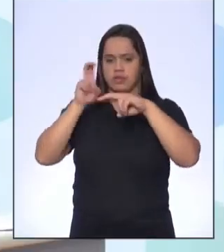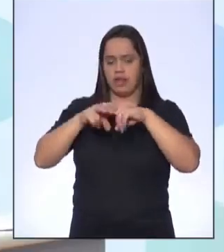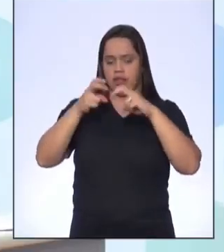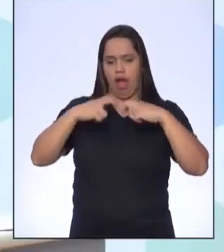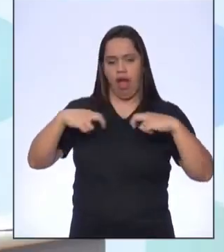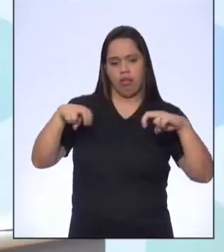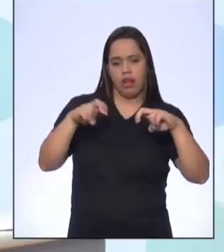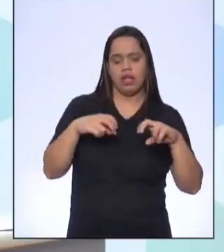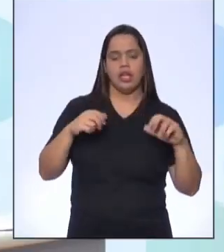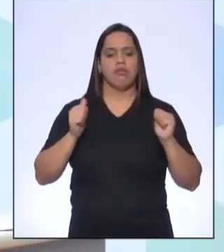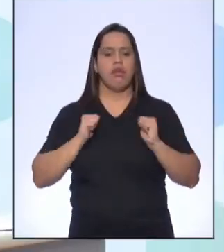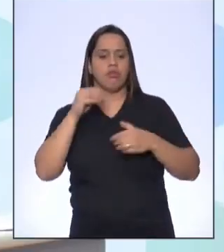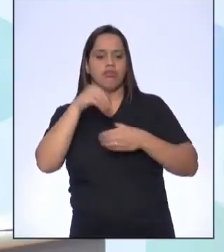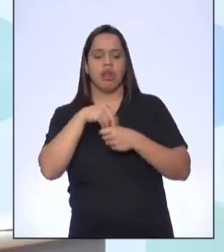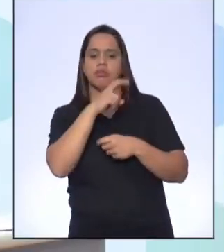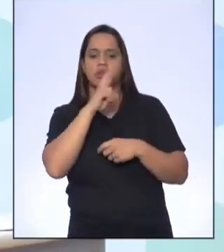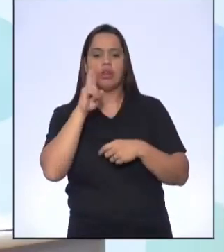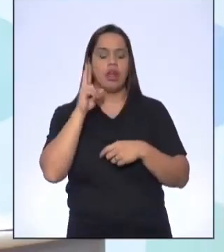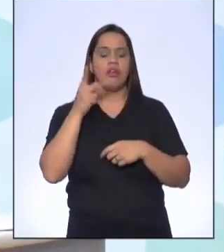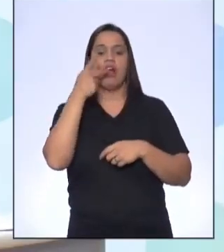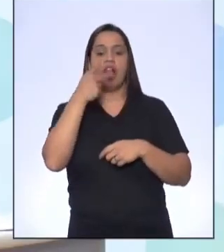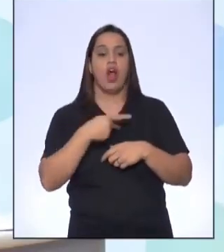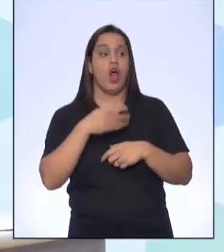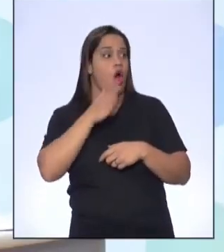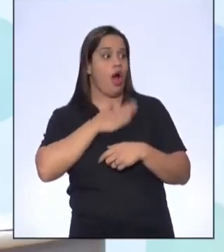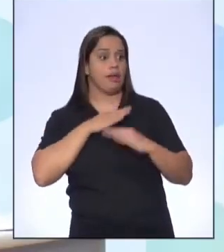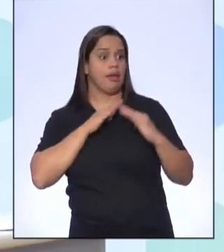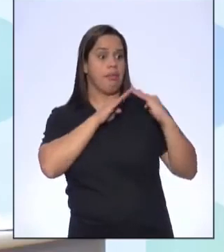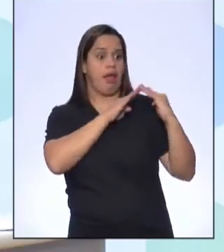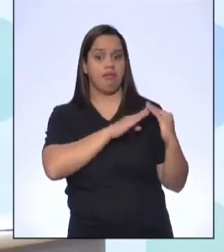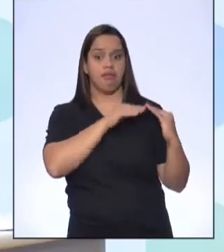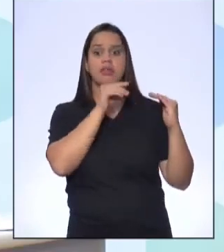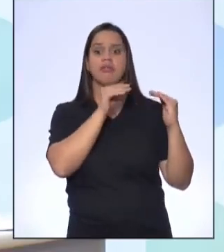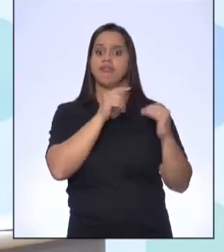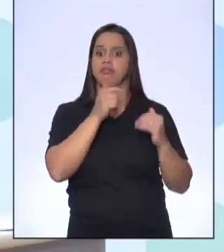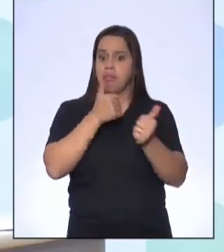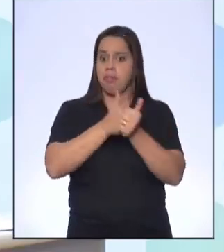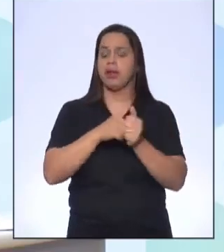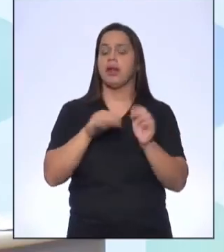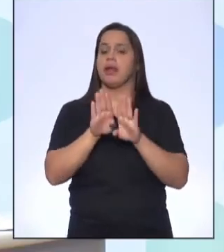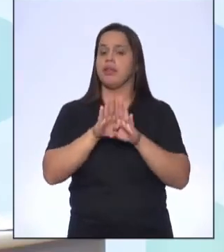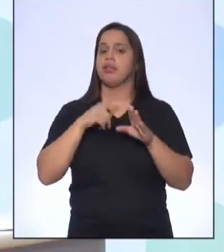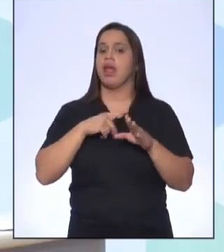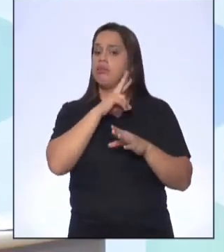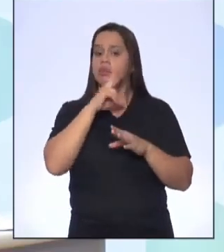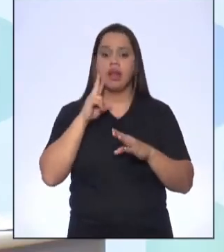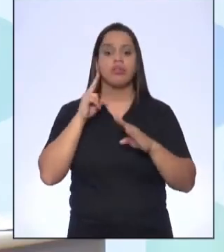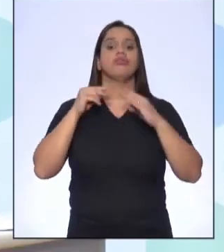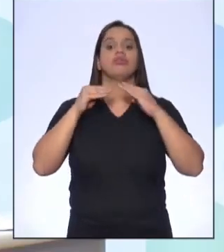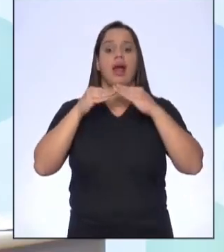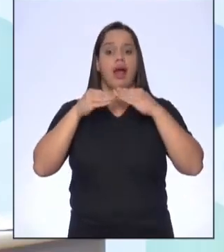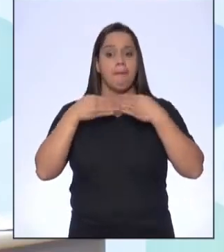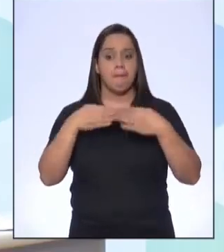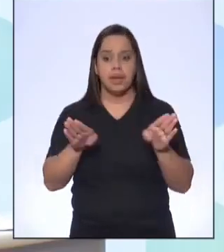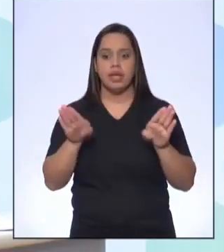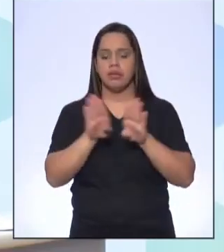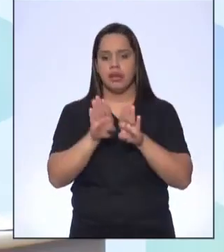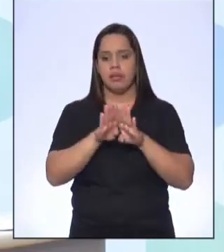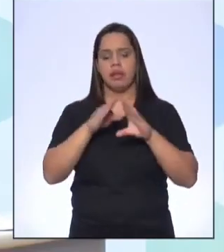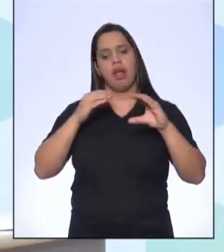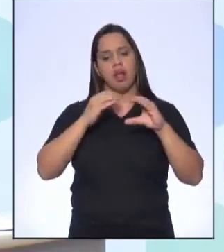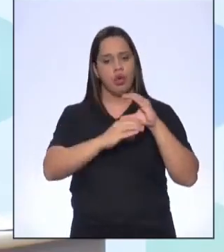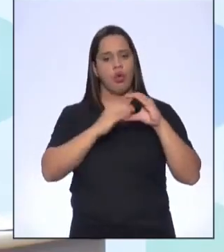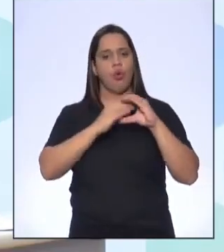quê? Escreve uma carta para o jornal e fala, olha, na minha vizinhança também há um restaurante que está abrindo, né? E aí ele se comunica com